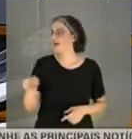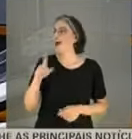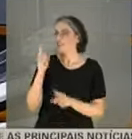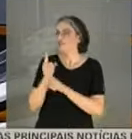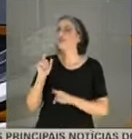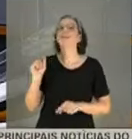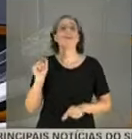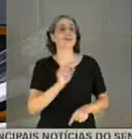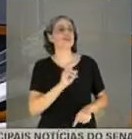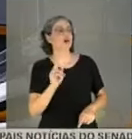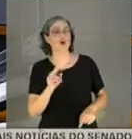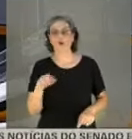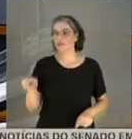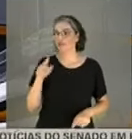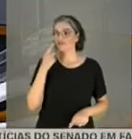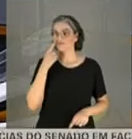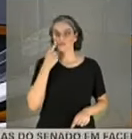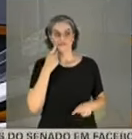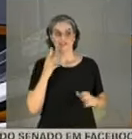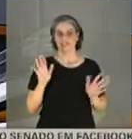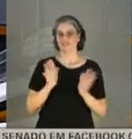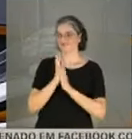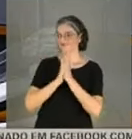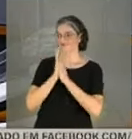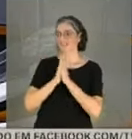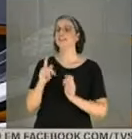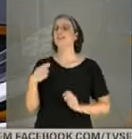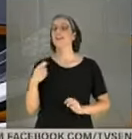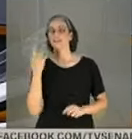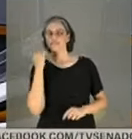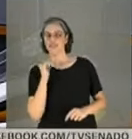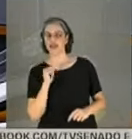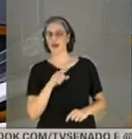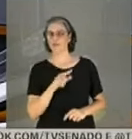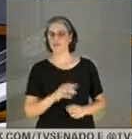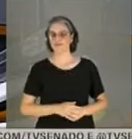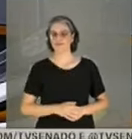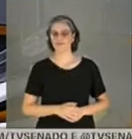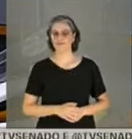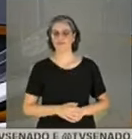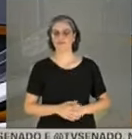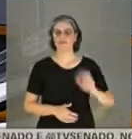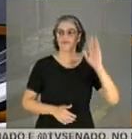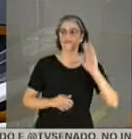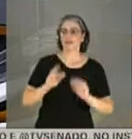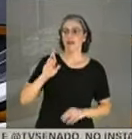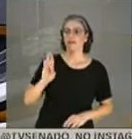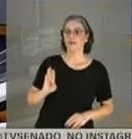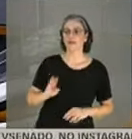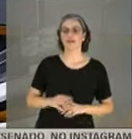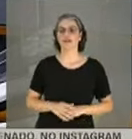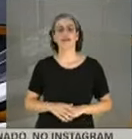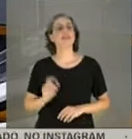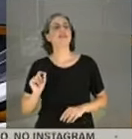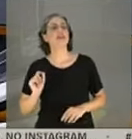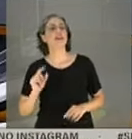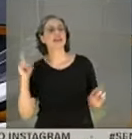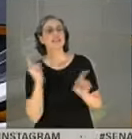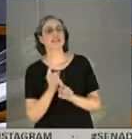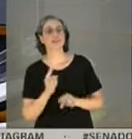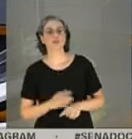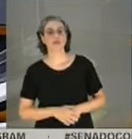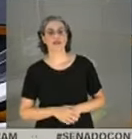lá. Vamos ao suspense aí, para saber quem foi que apresentou a emenda reivindicada. RB. Vamos aí. Vamos lá, quem acerta? Aí,